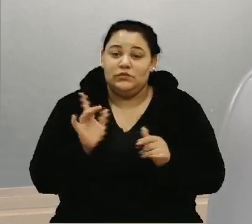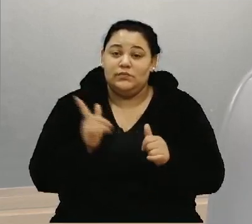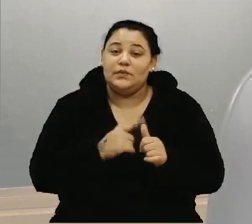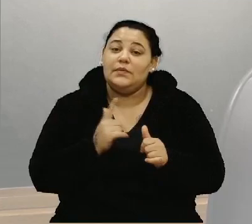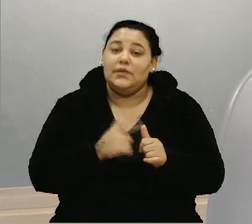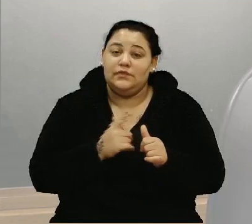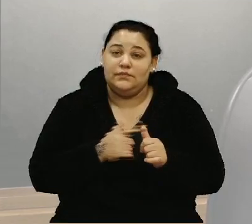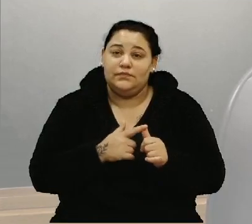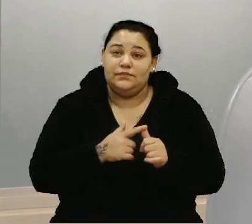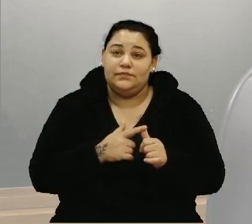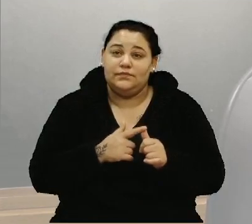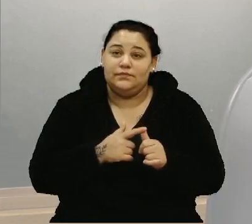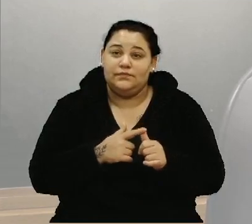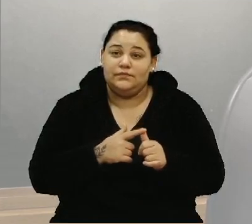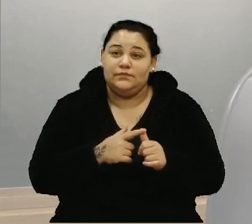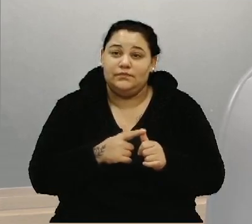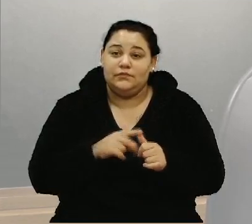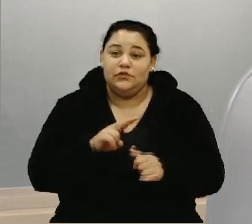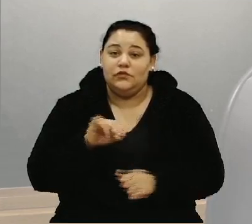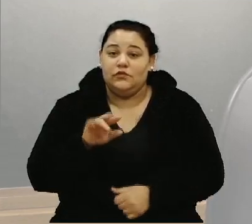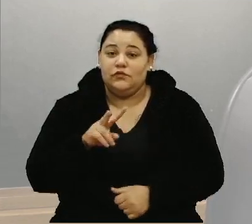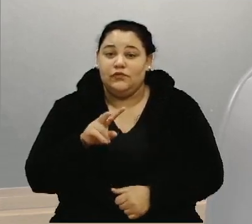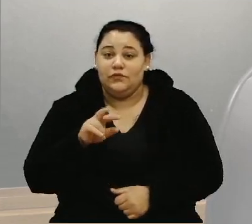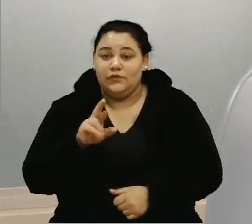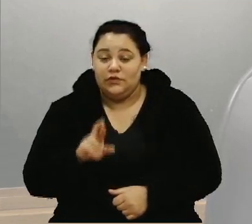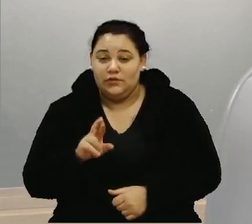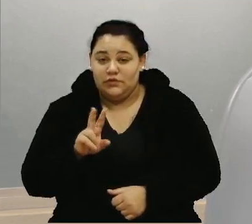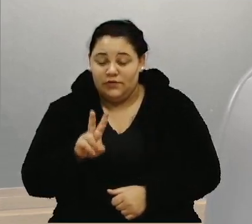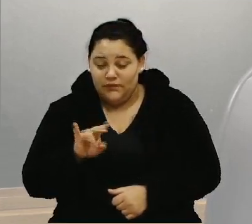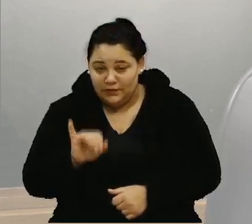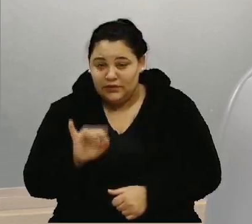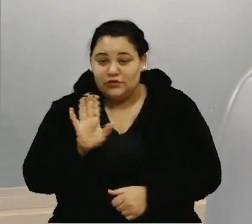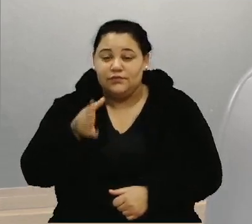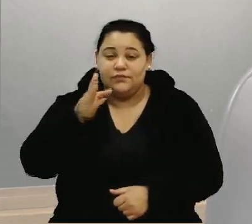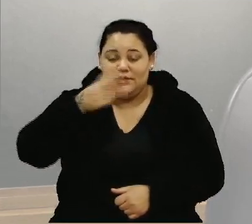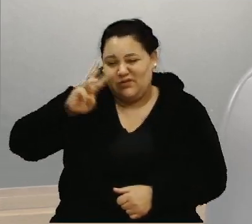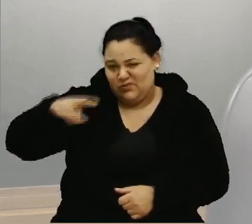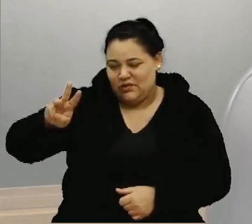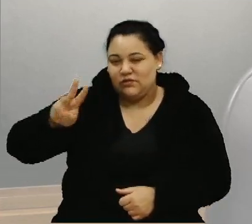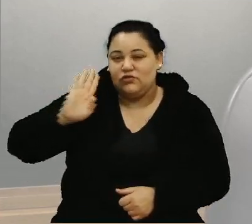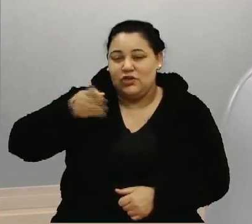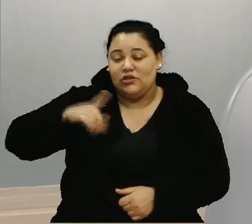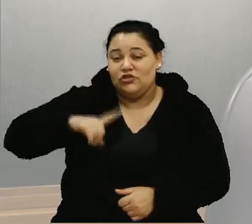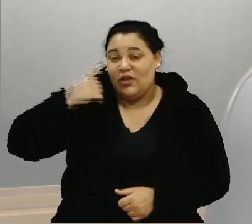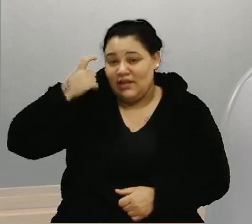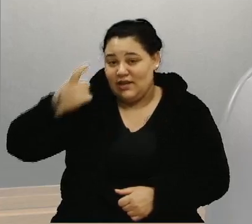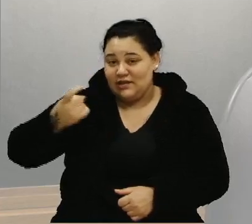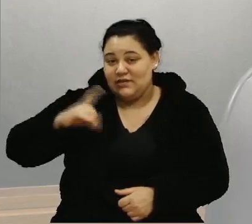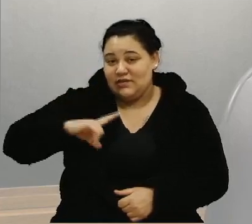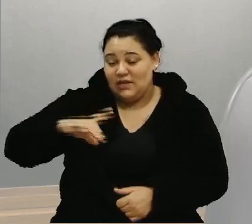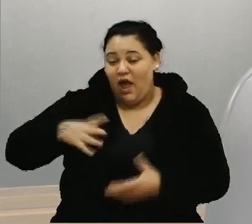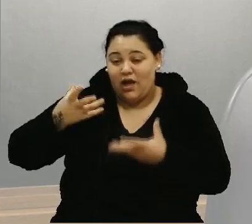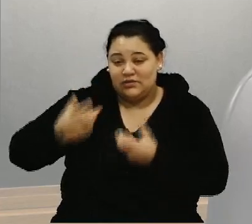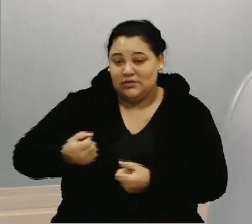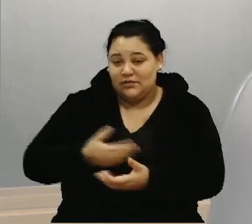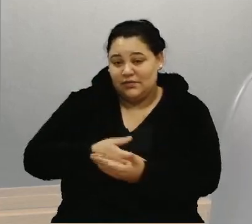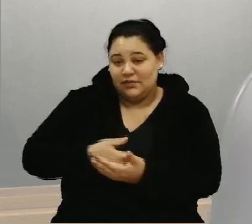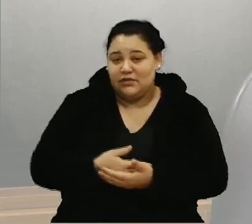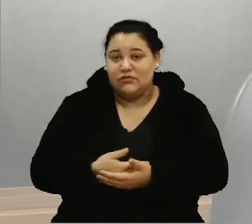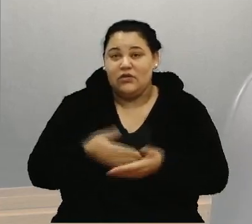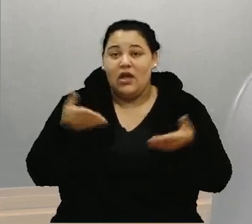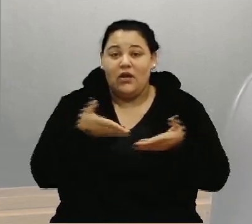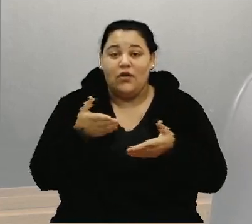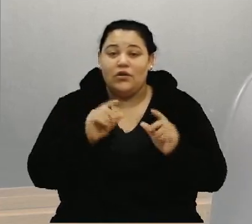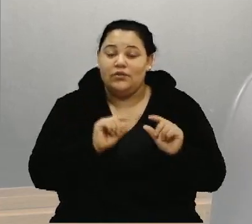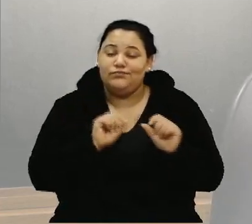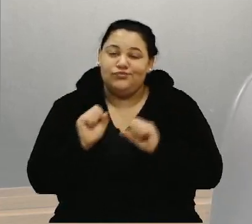o Virvi já tinha mostrado interesse em ter a maternidade, talvez agora a situação fosse um pouquinho